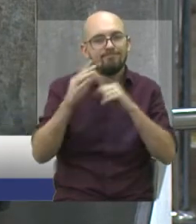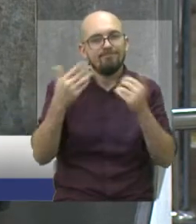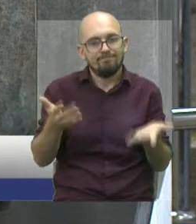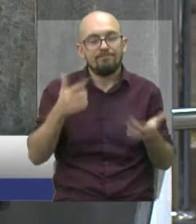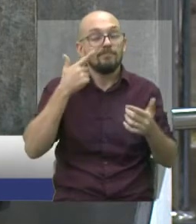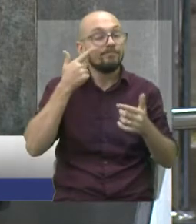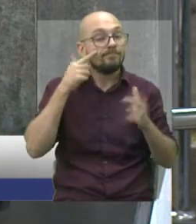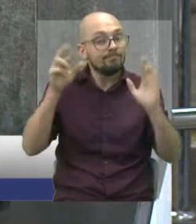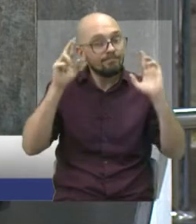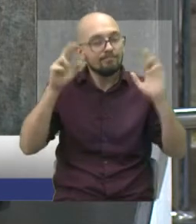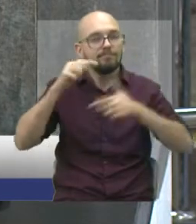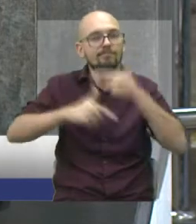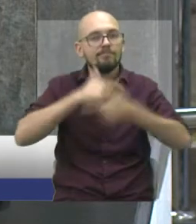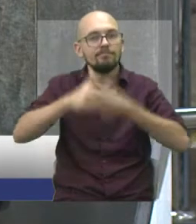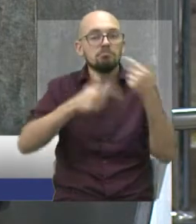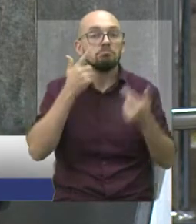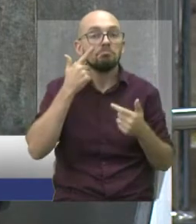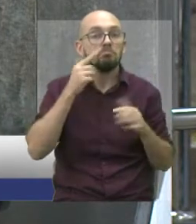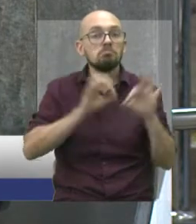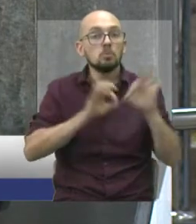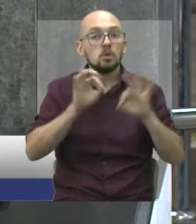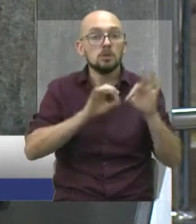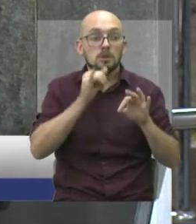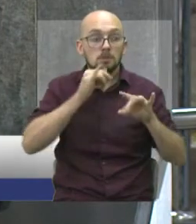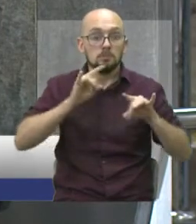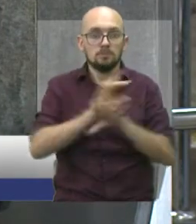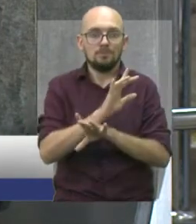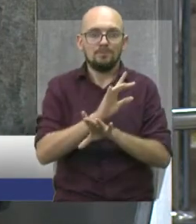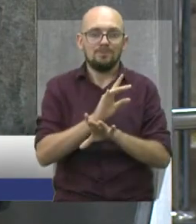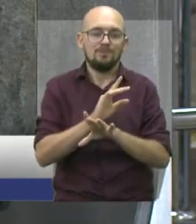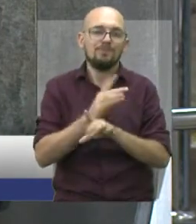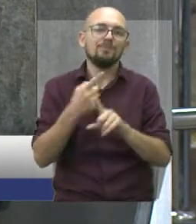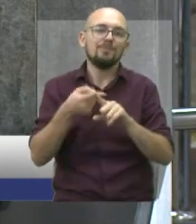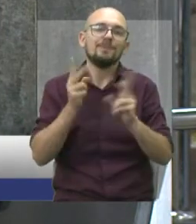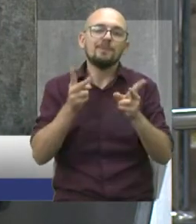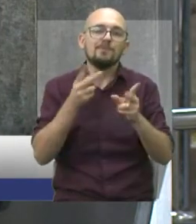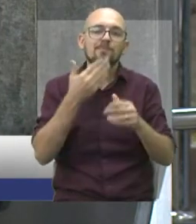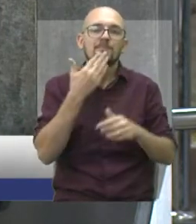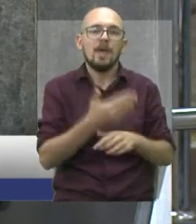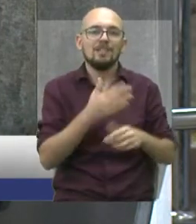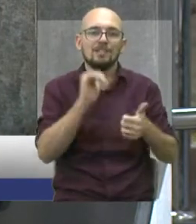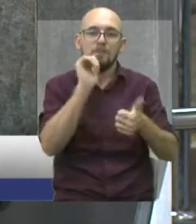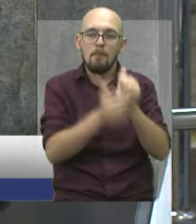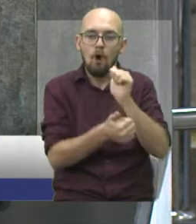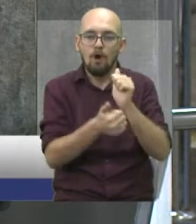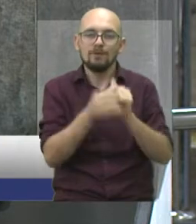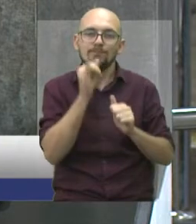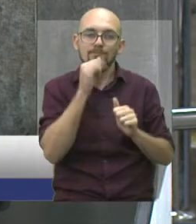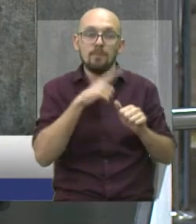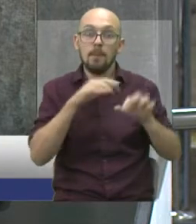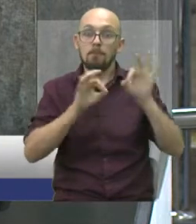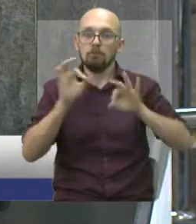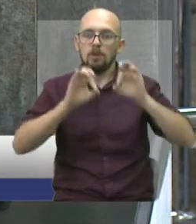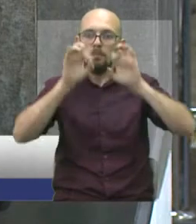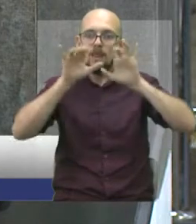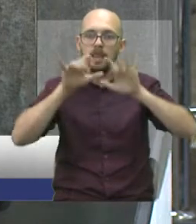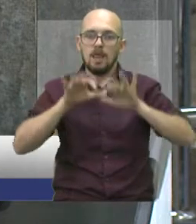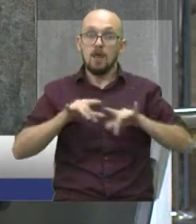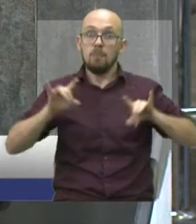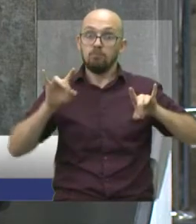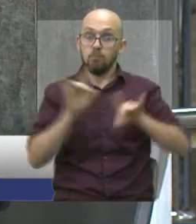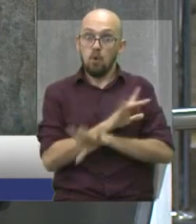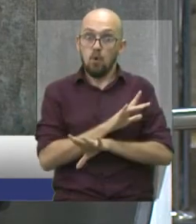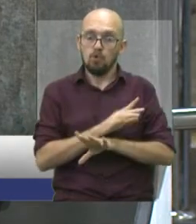estiver elaborado, porque só pode pedir no esporte quando você tem um projeto elaborado. Assim que tiver o